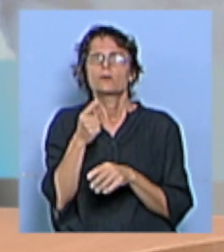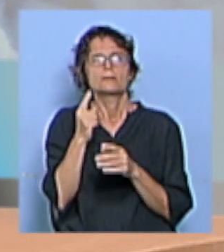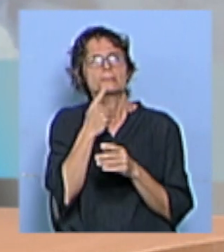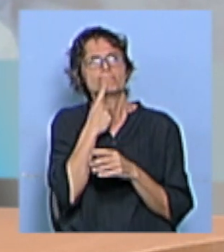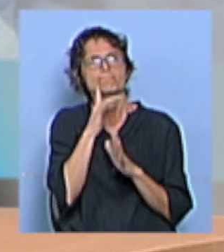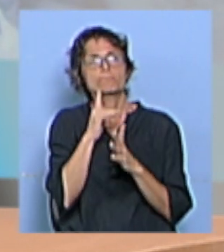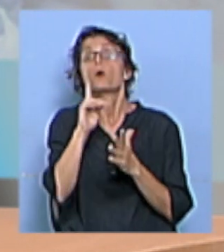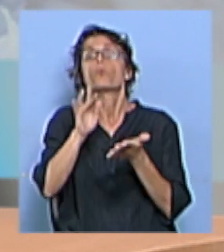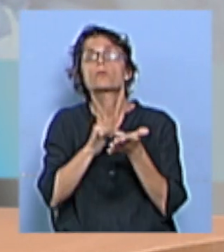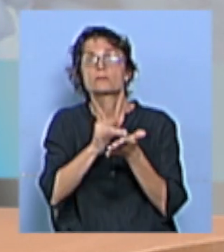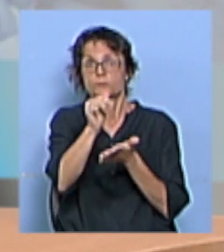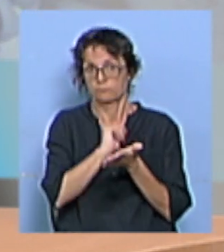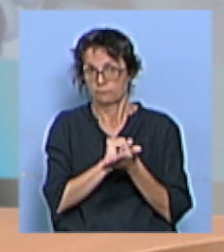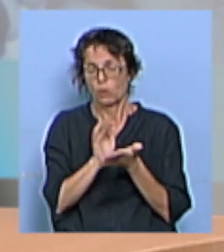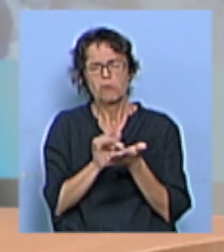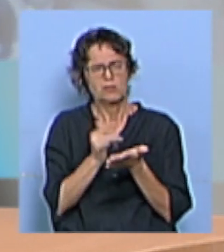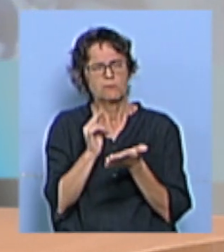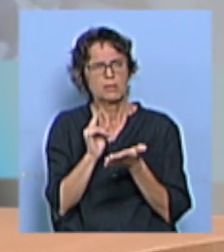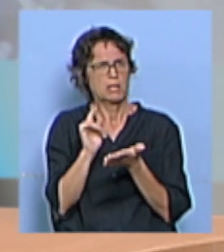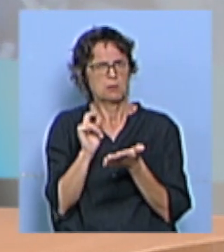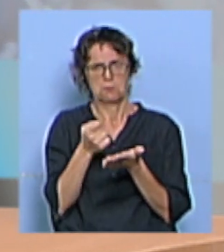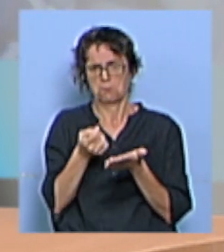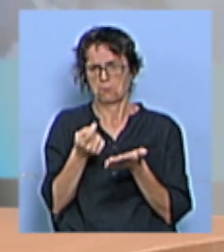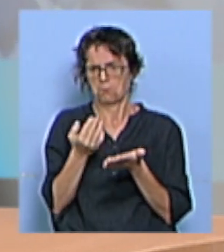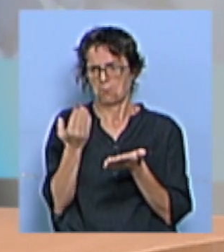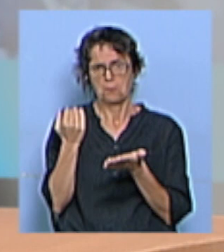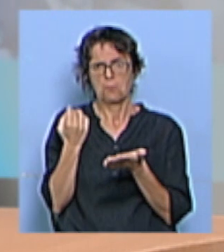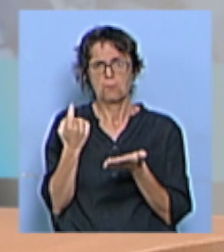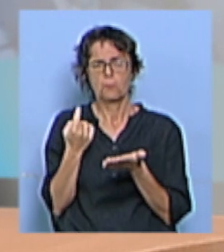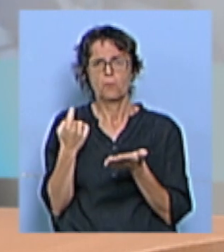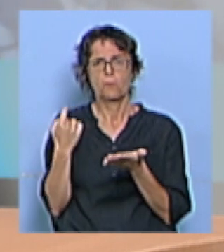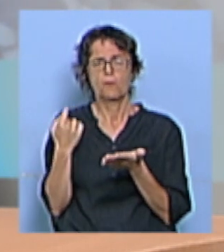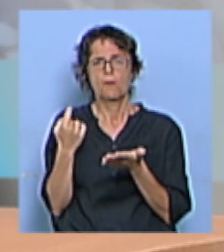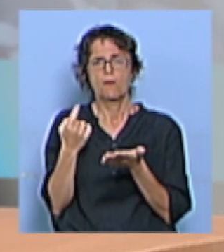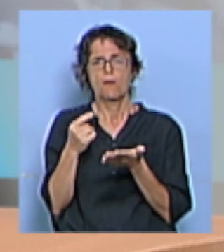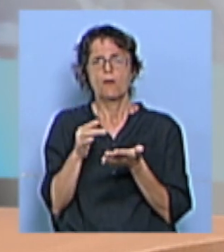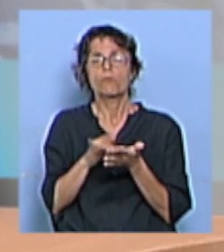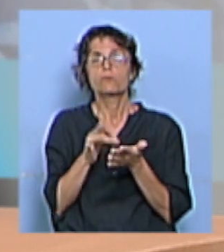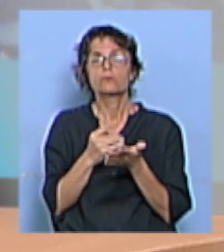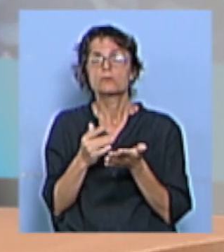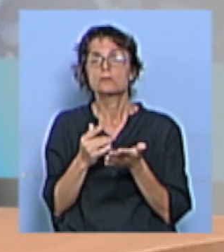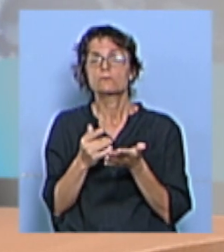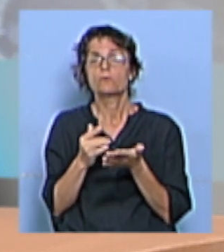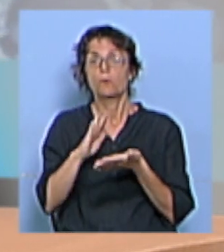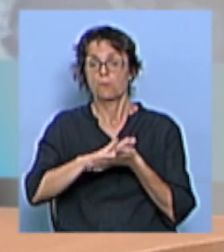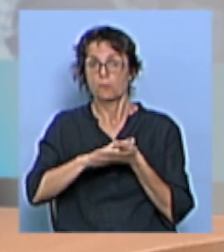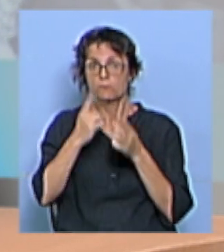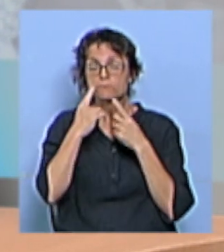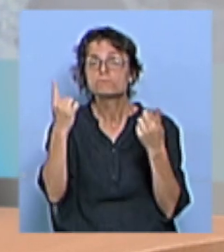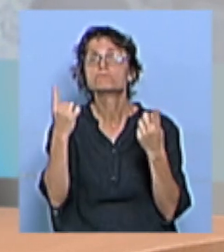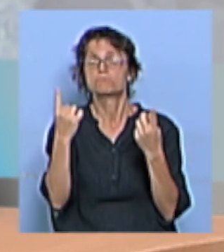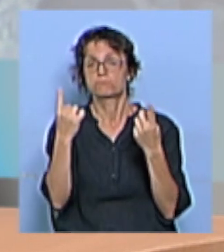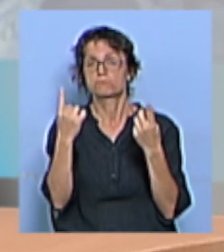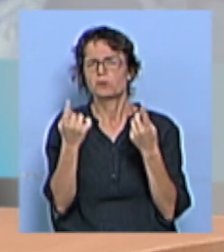algum livro, aqui há tempo, não há muito tempo, saiu um livro, isto é para pessoas talvez mais ligadas à igreja,